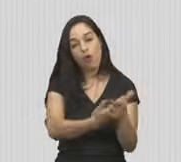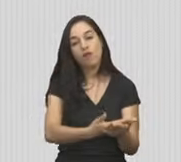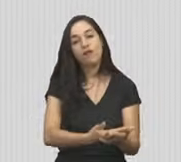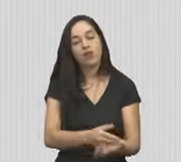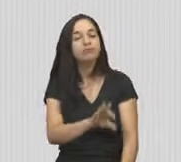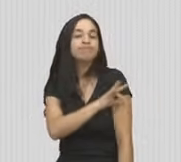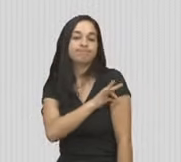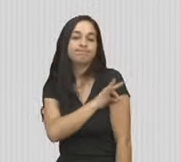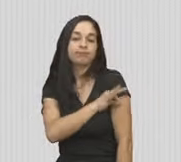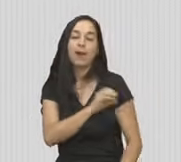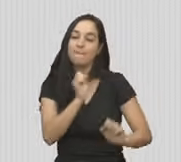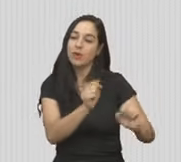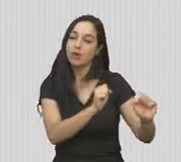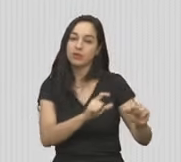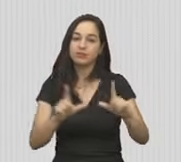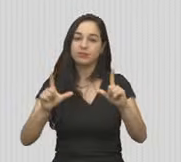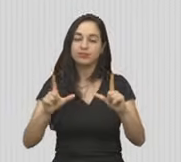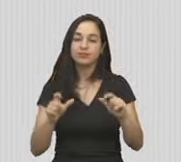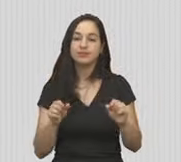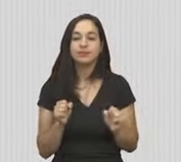segurança. Pode passar, por favor?